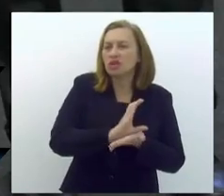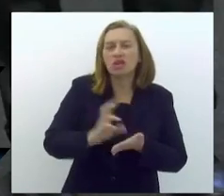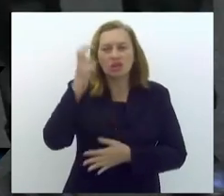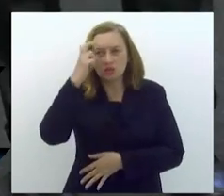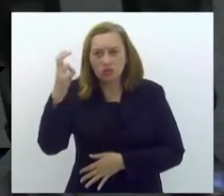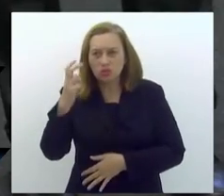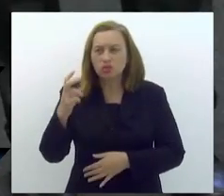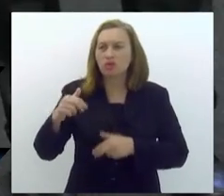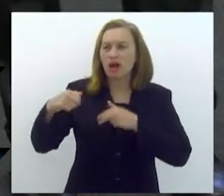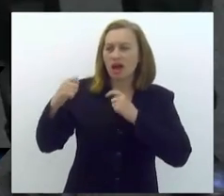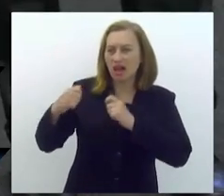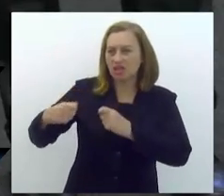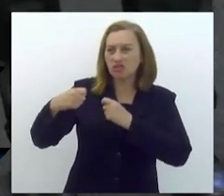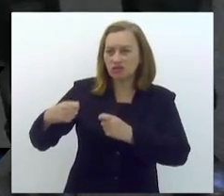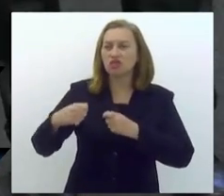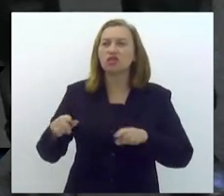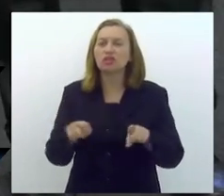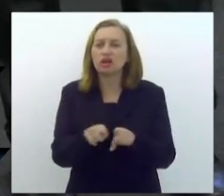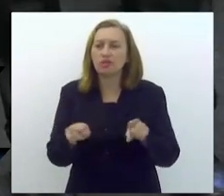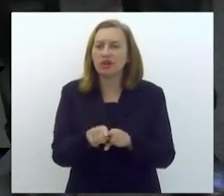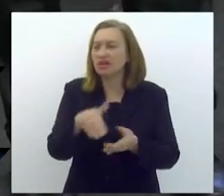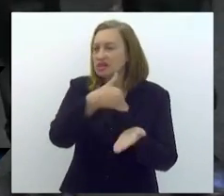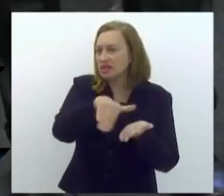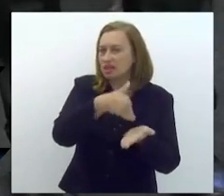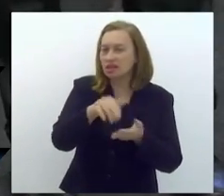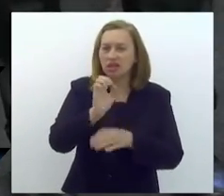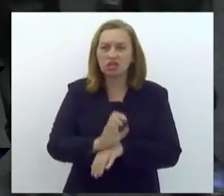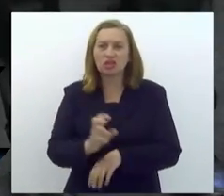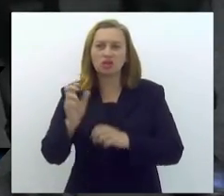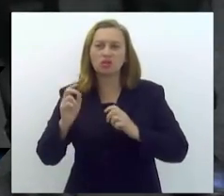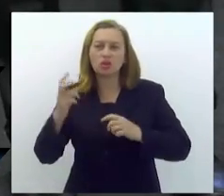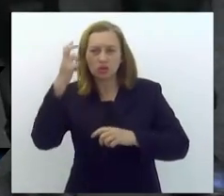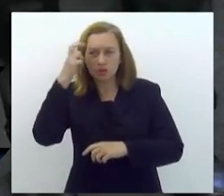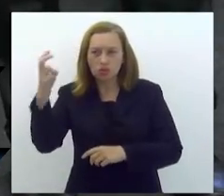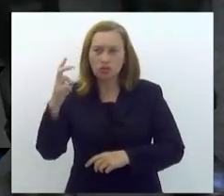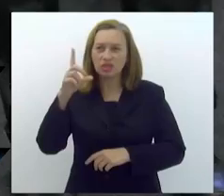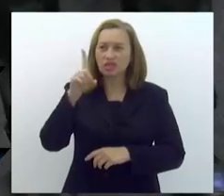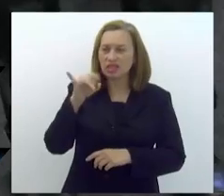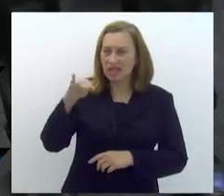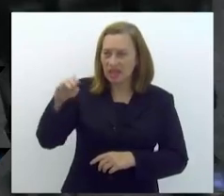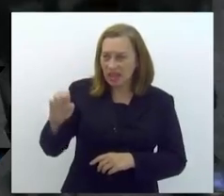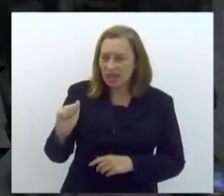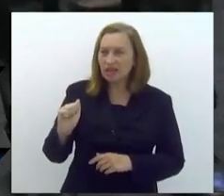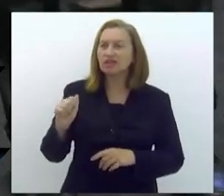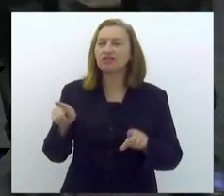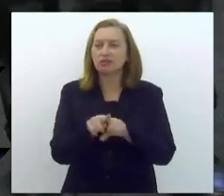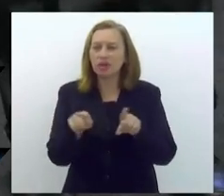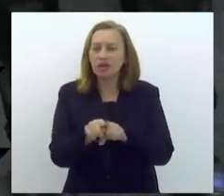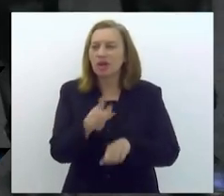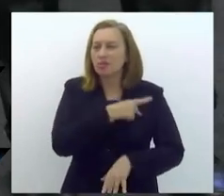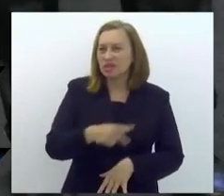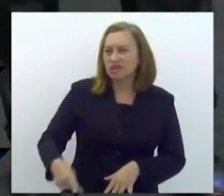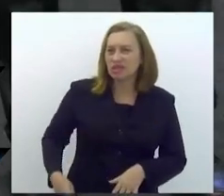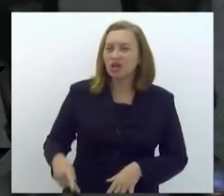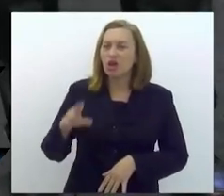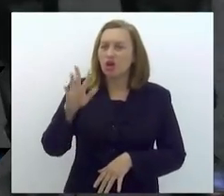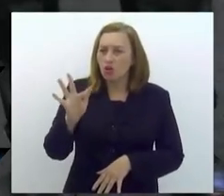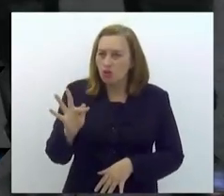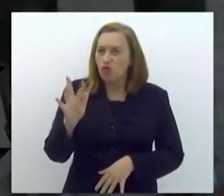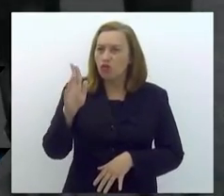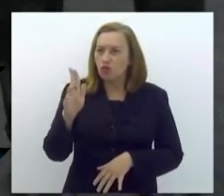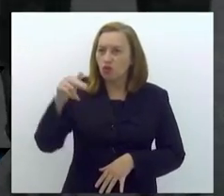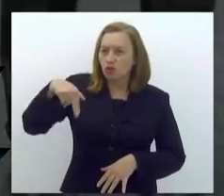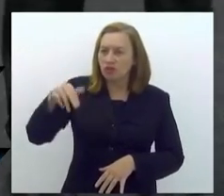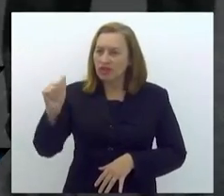entre ativistas eu estive também com a secretária estadual de cultura Daniela Barros e com presidente da funaggio Jackson e nessa